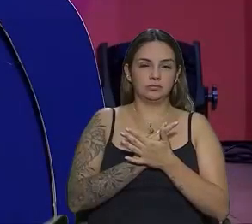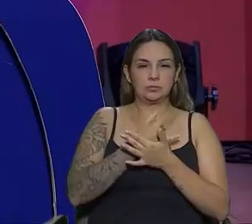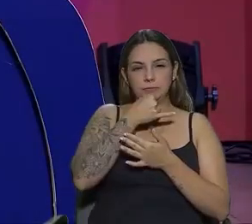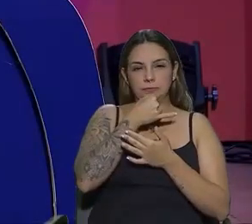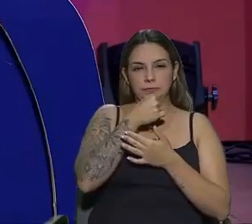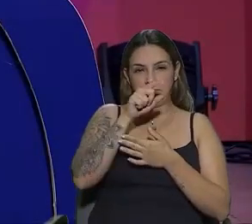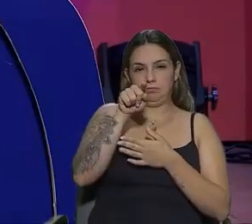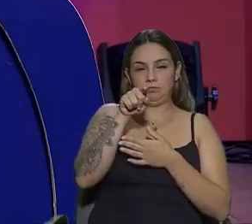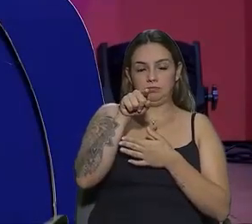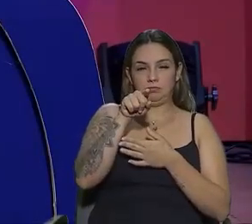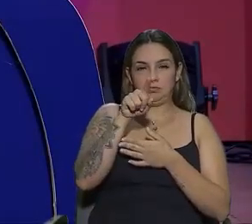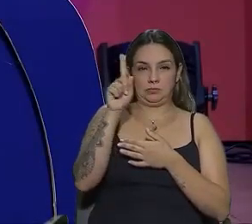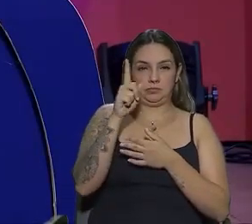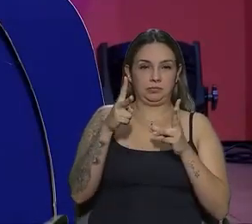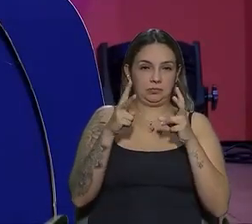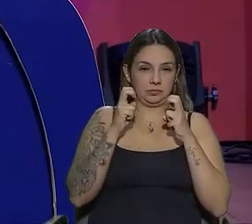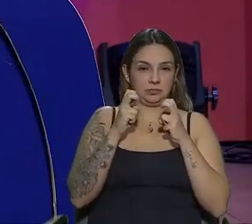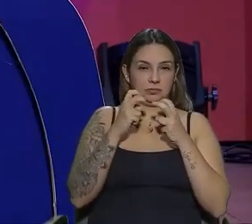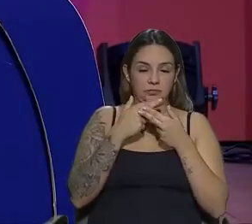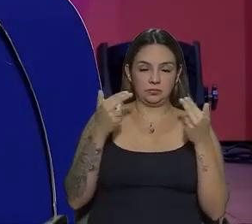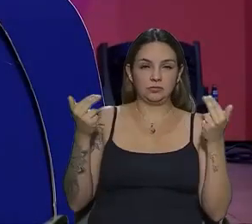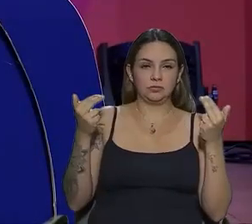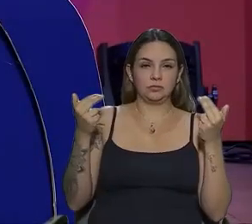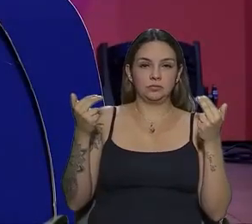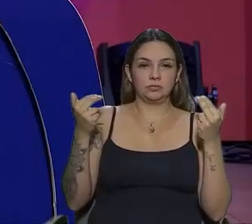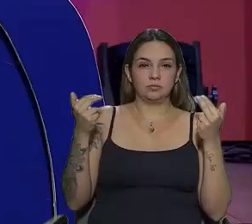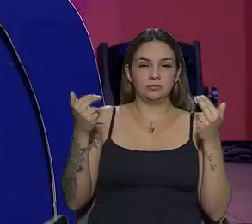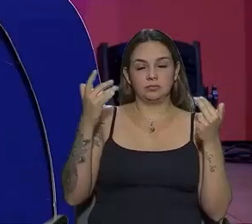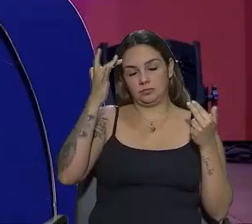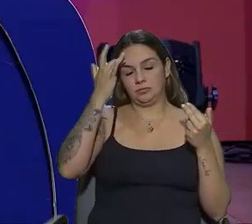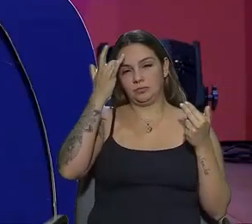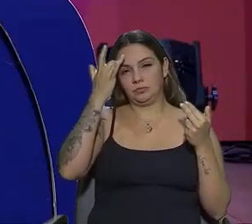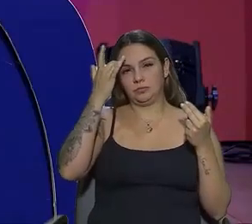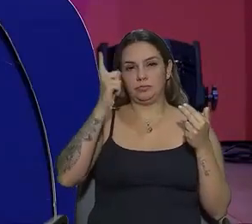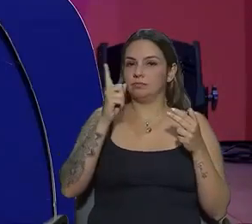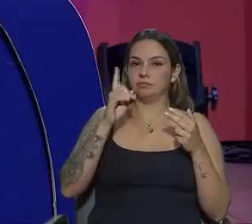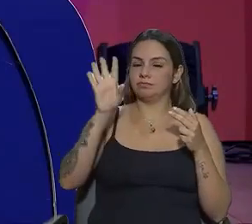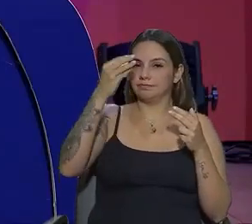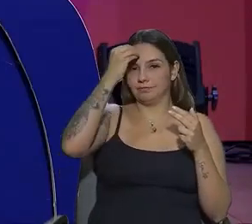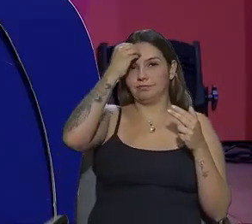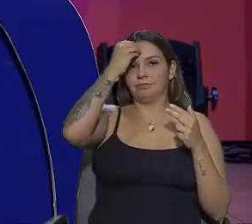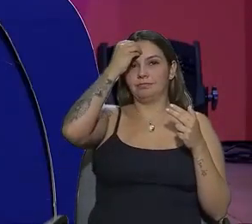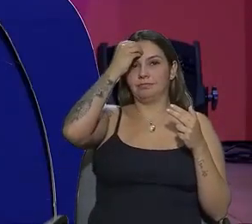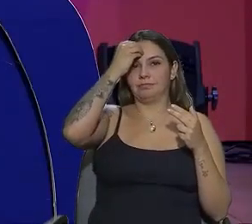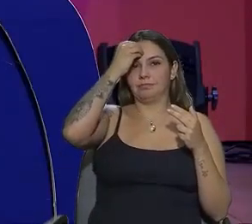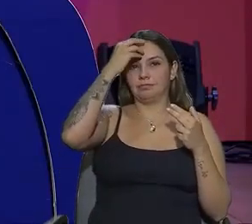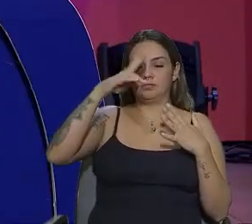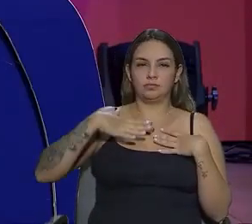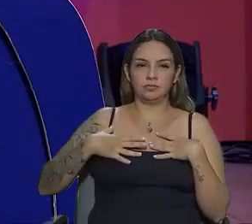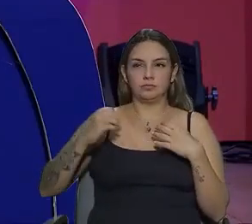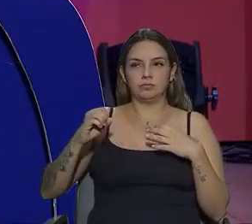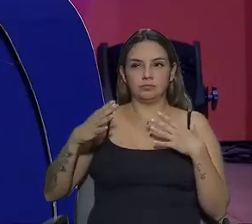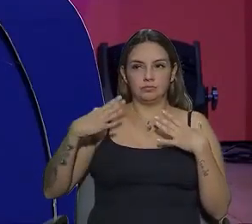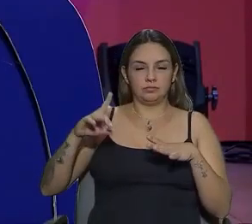Então, por exemplo, se você não percebe algo, a memória não vai registrar. Seu corpo